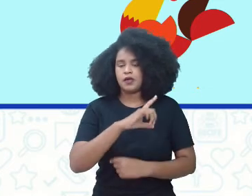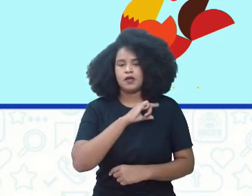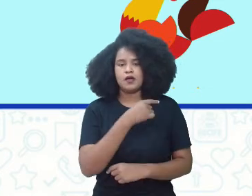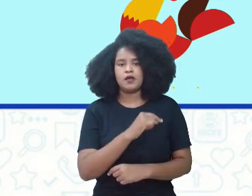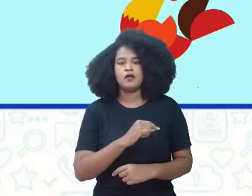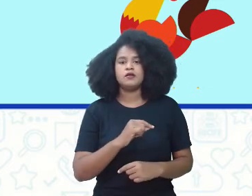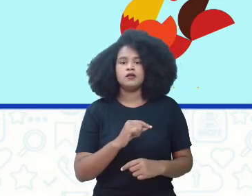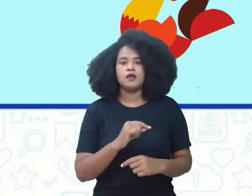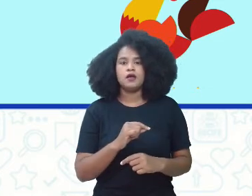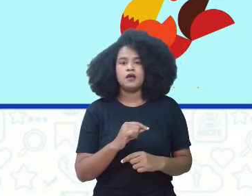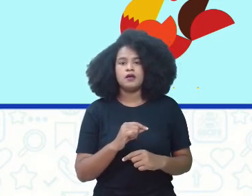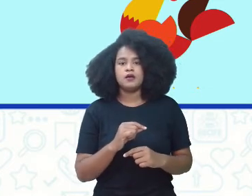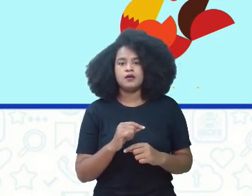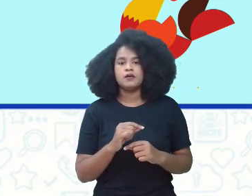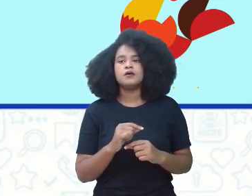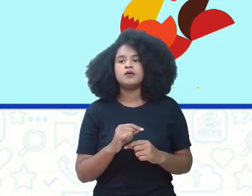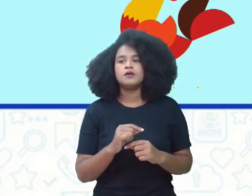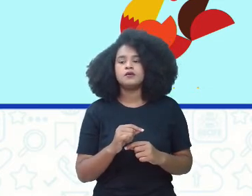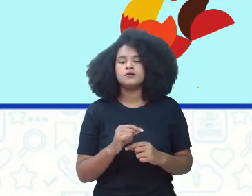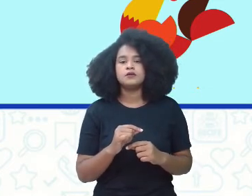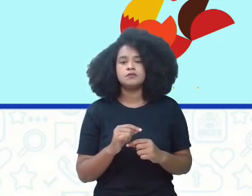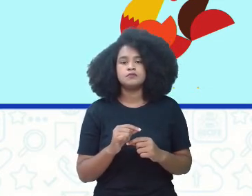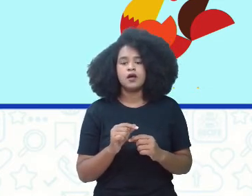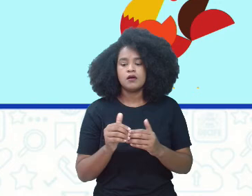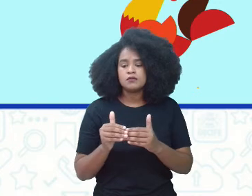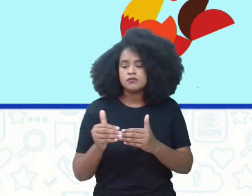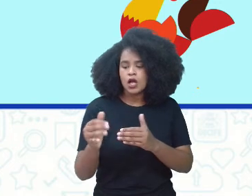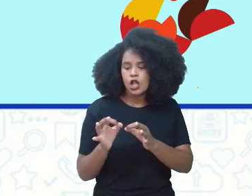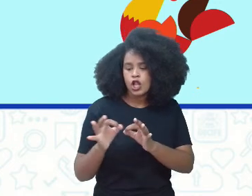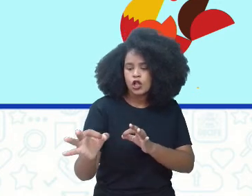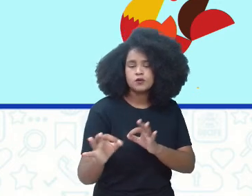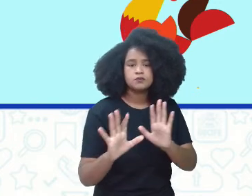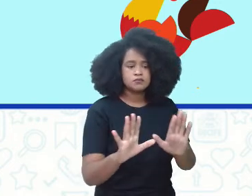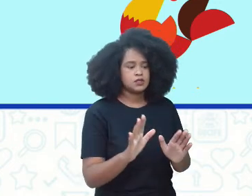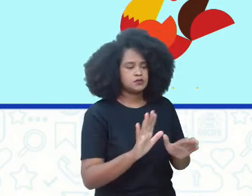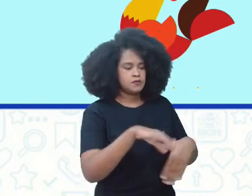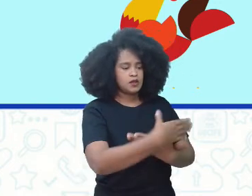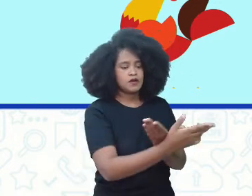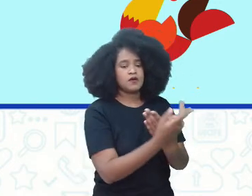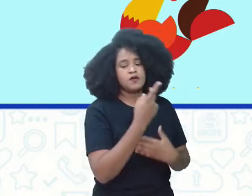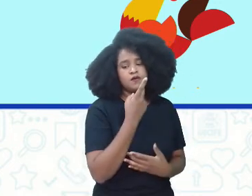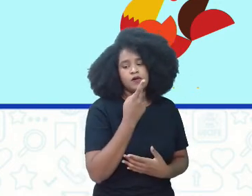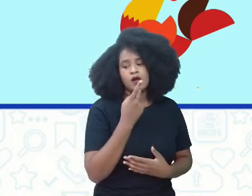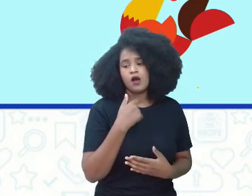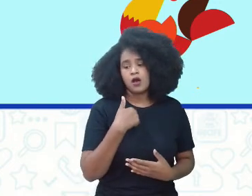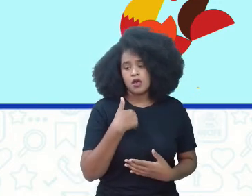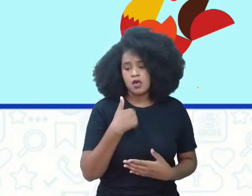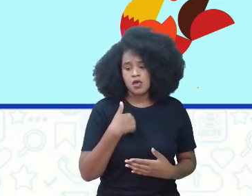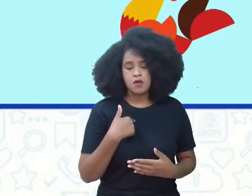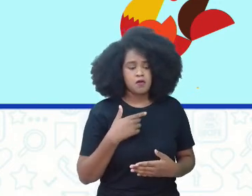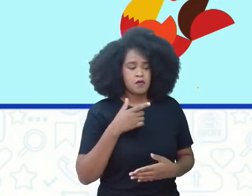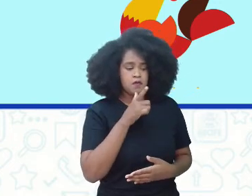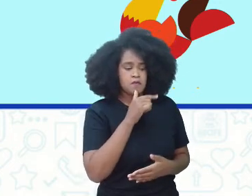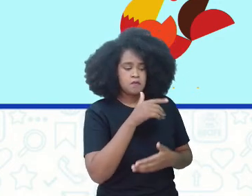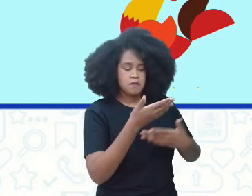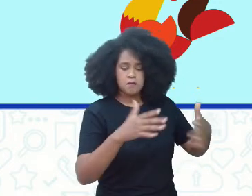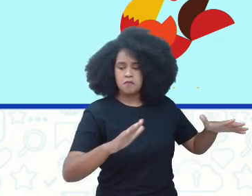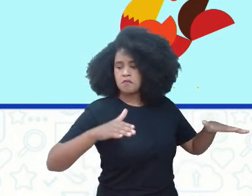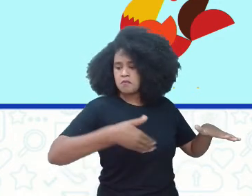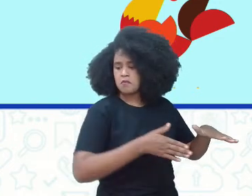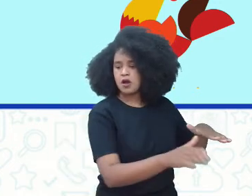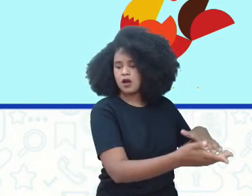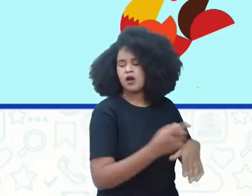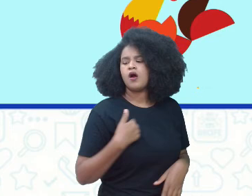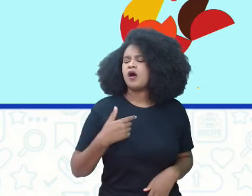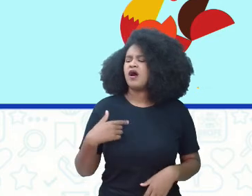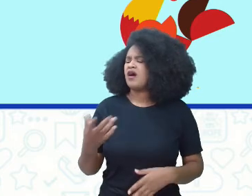mas a minha cauda atinge até o mar, disse a baleia. Ó, tagarela, deixa de cantiga e